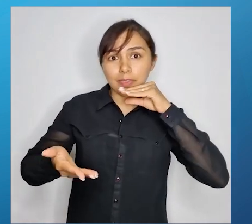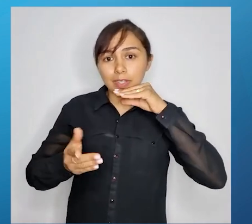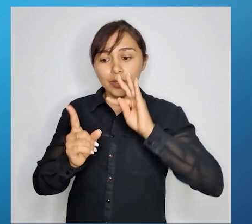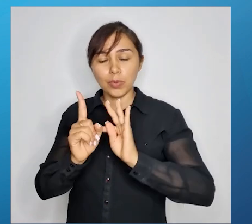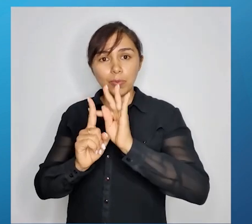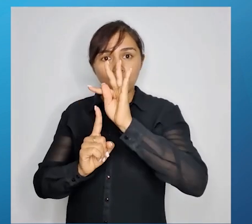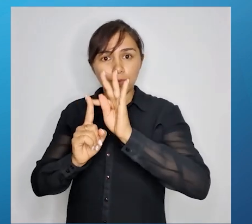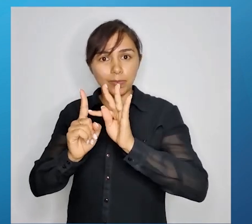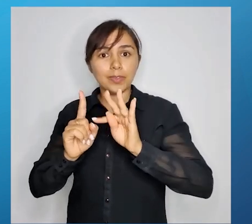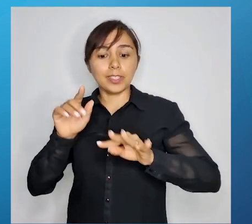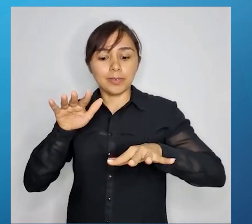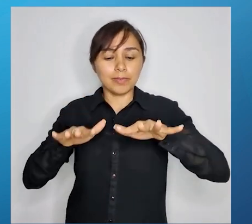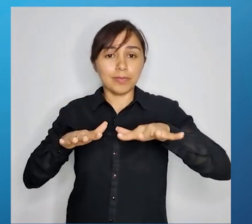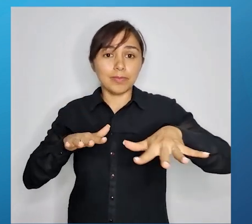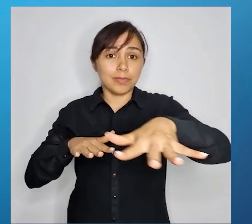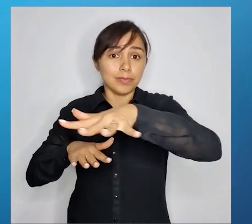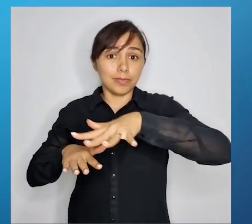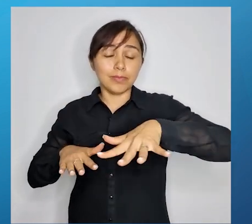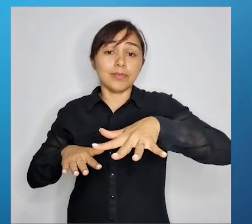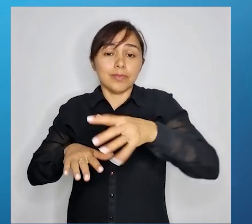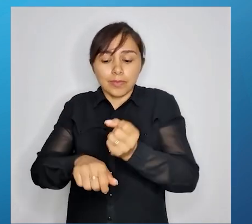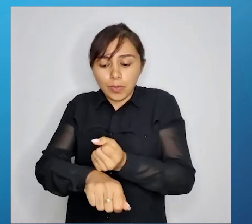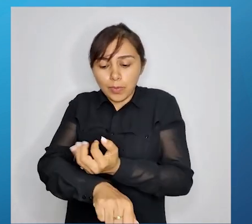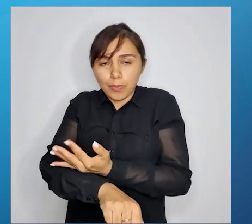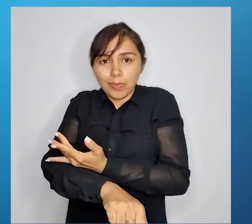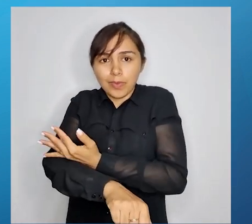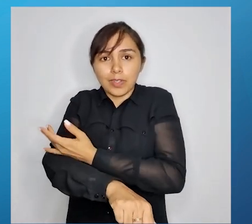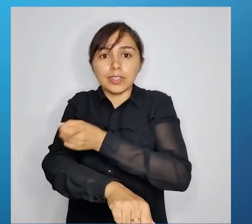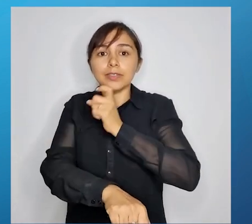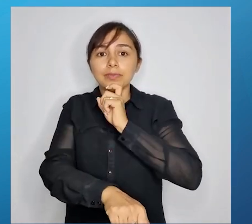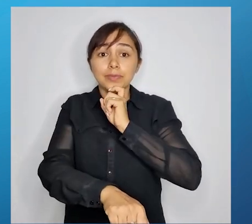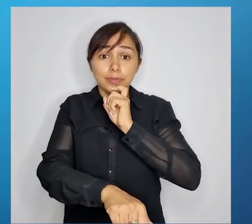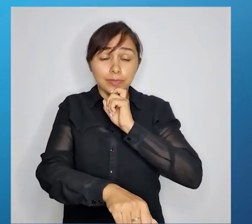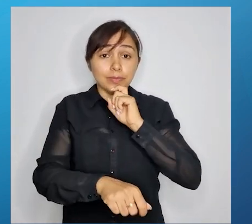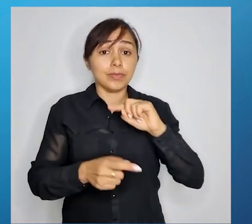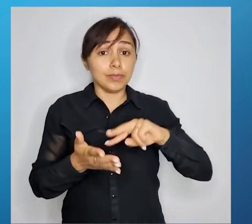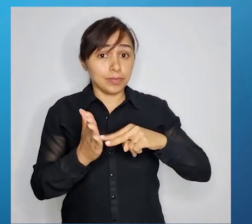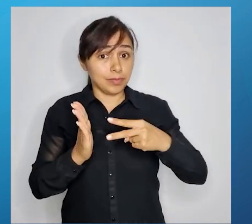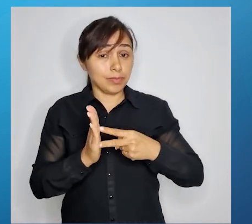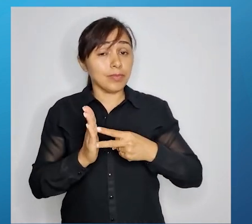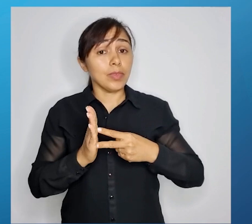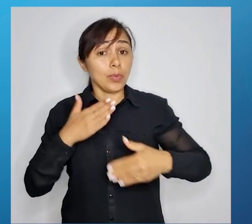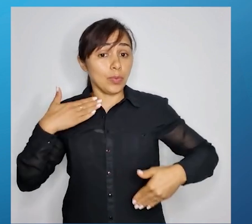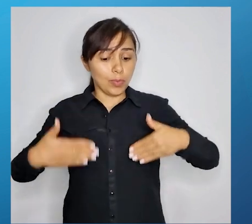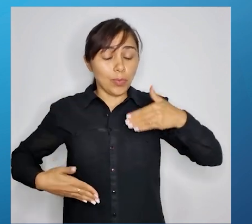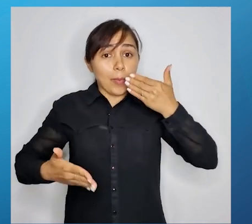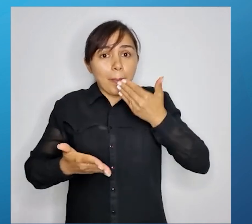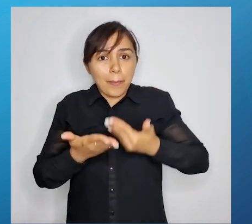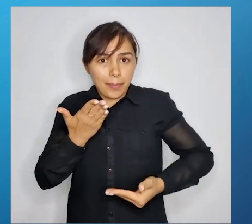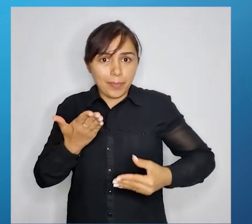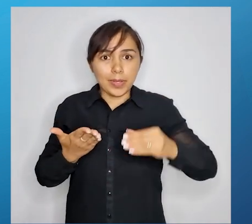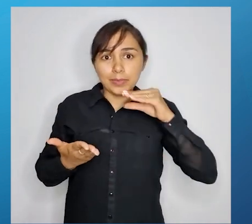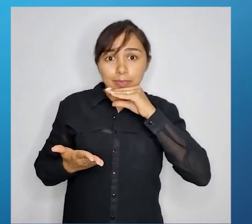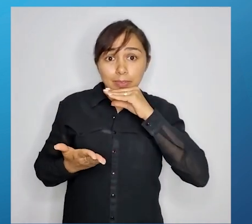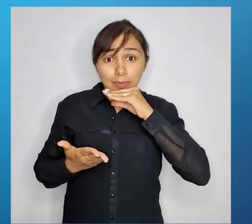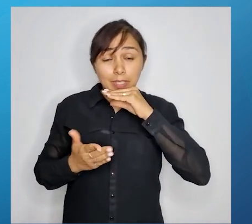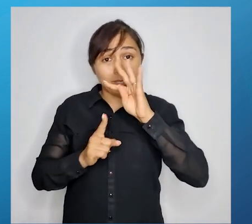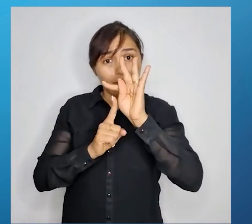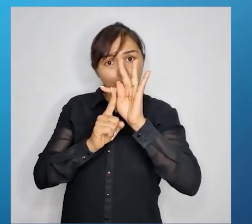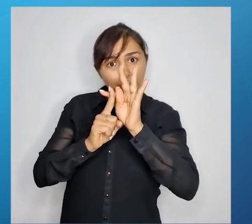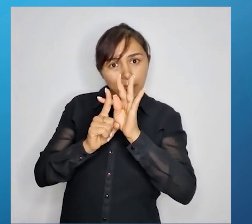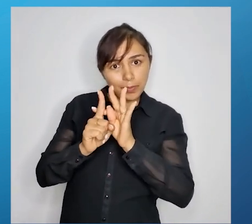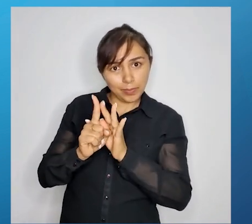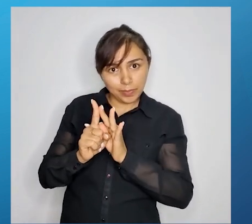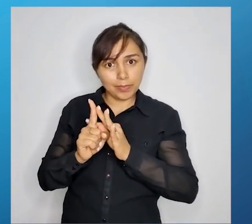dos pelos. Esse efeito é provocado quando o corpo perde calor para o ambiente, ou seja, quando há diferença de temperatura,